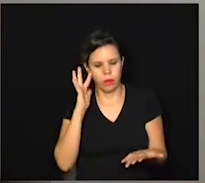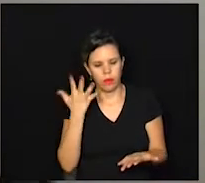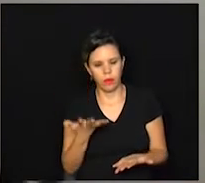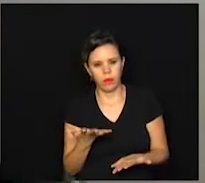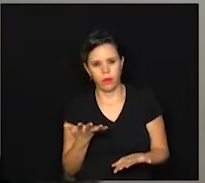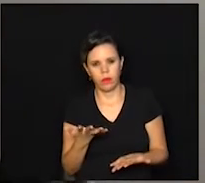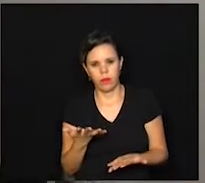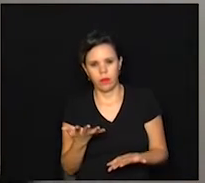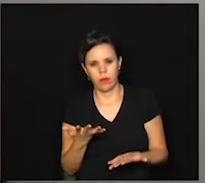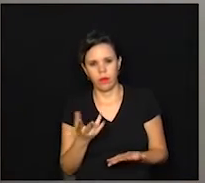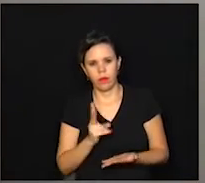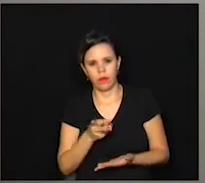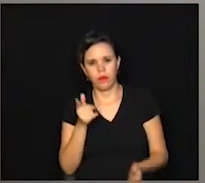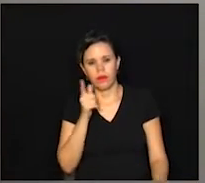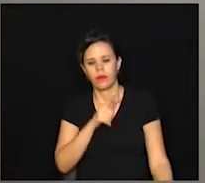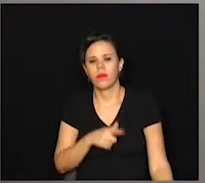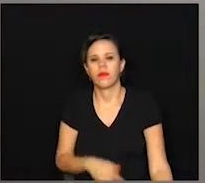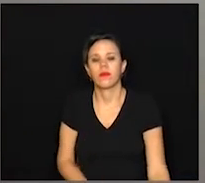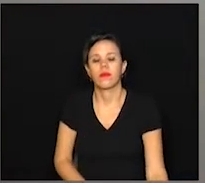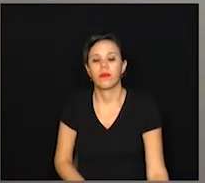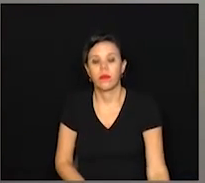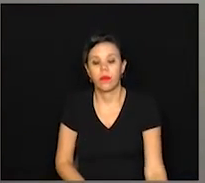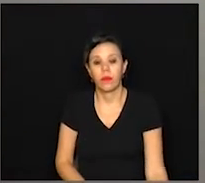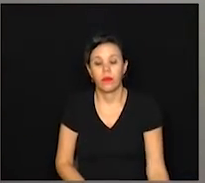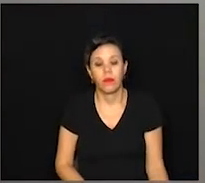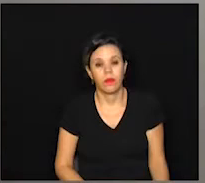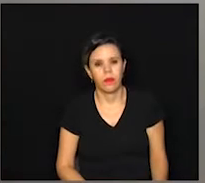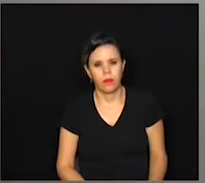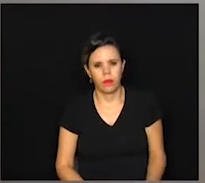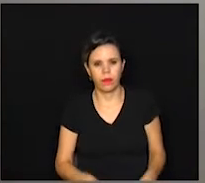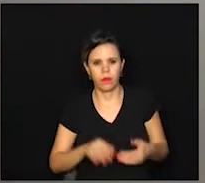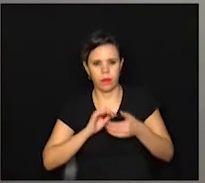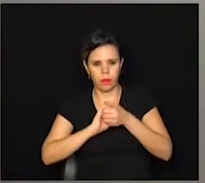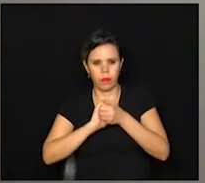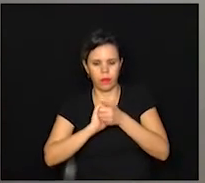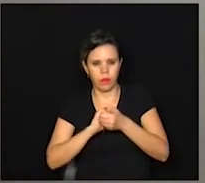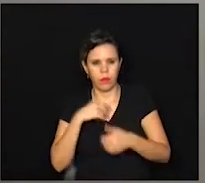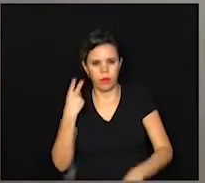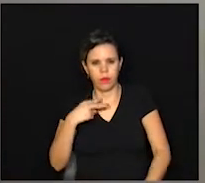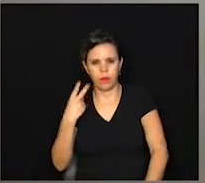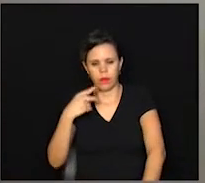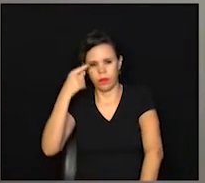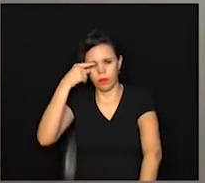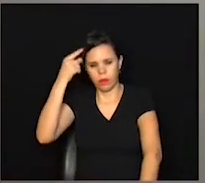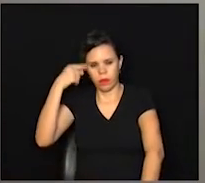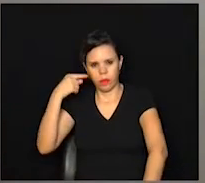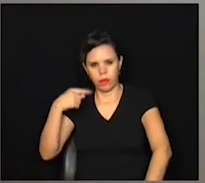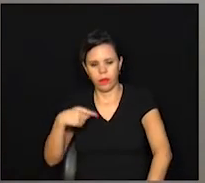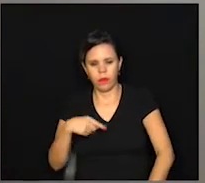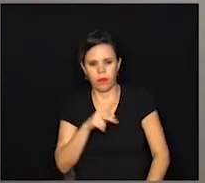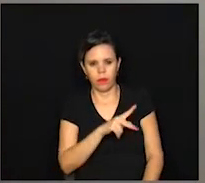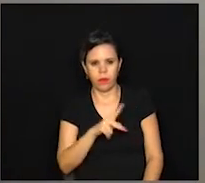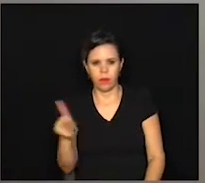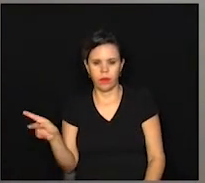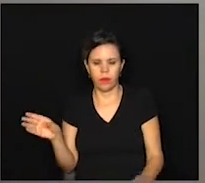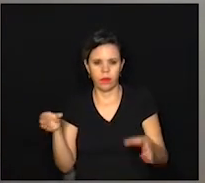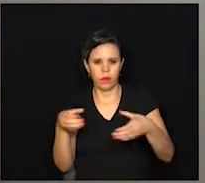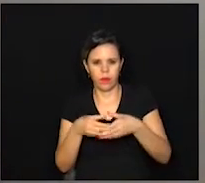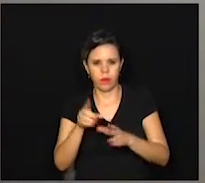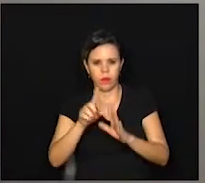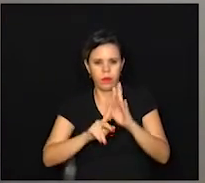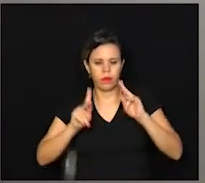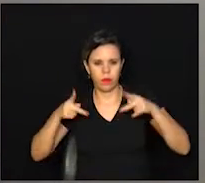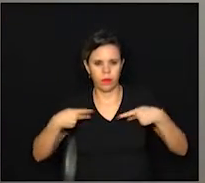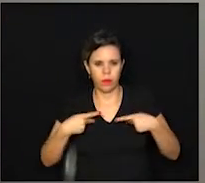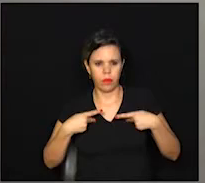vamos ver se a gente consegue levar. Eu quero cumprimentar a vereadora Paola Miguel, presidenta da Comissão de Direitos